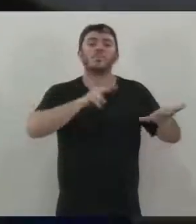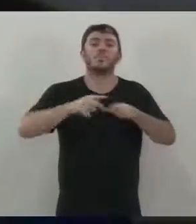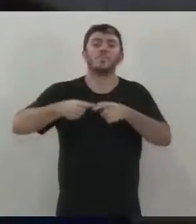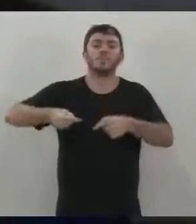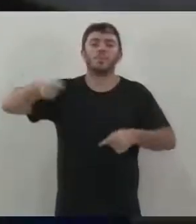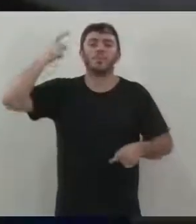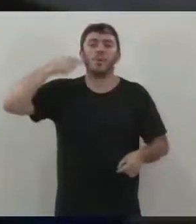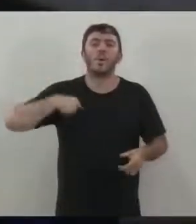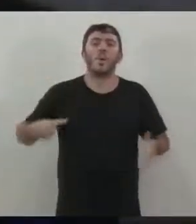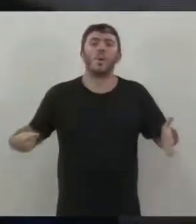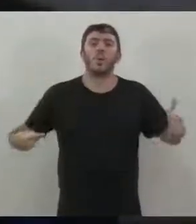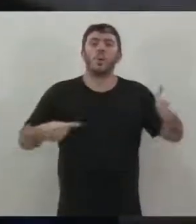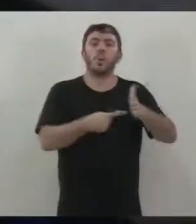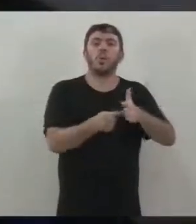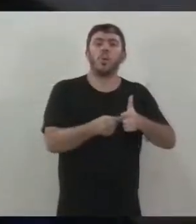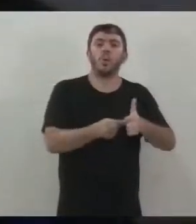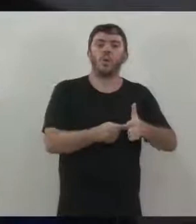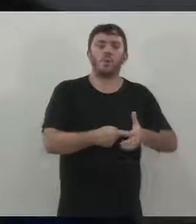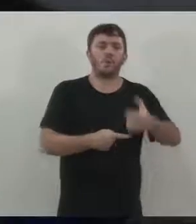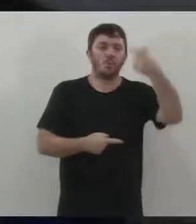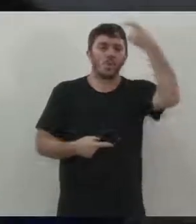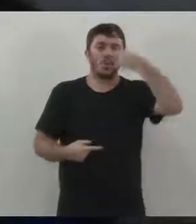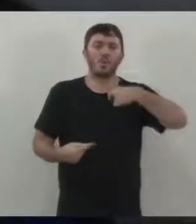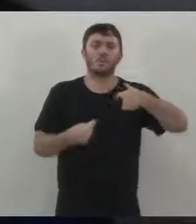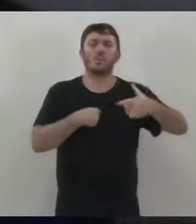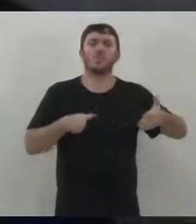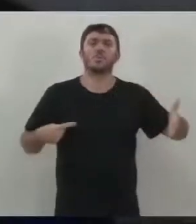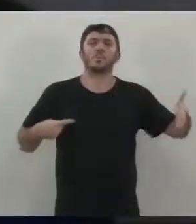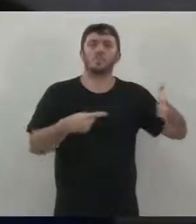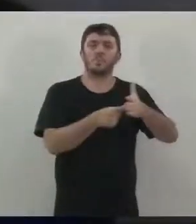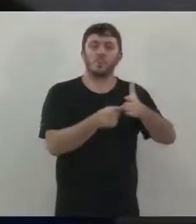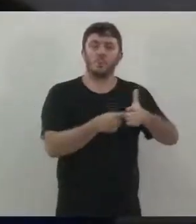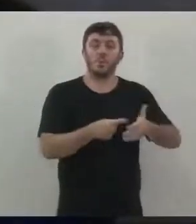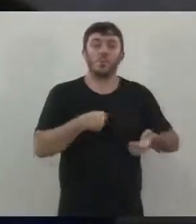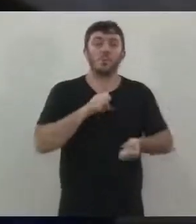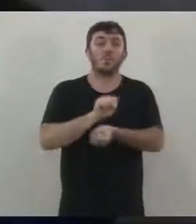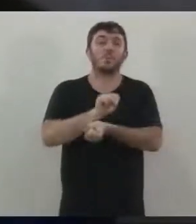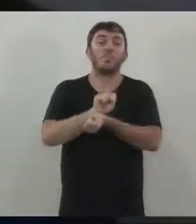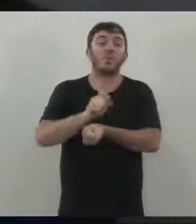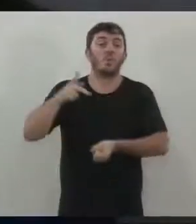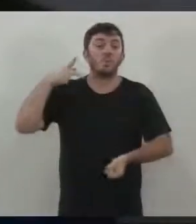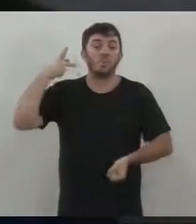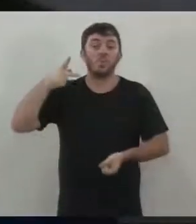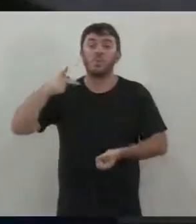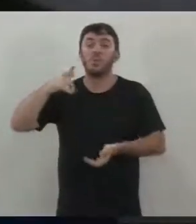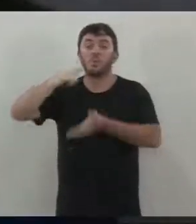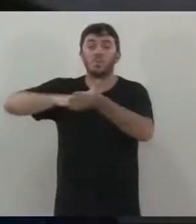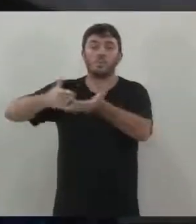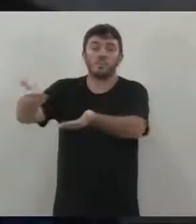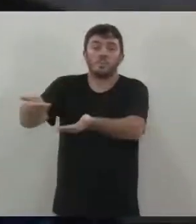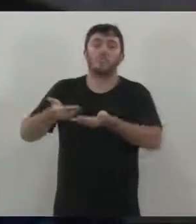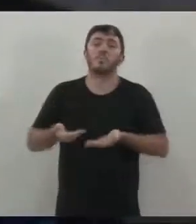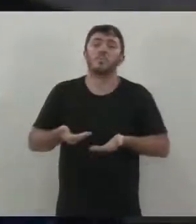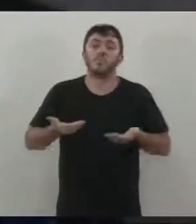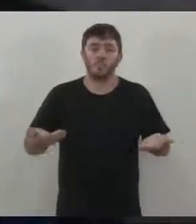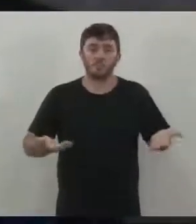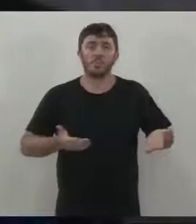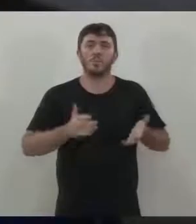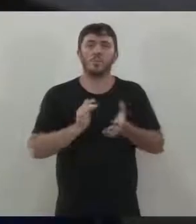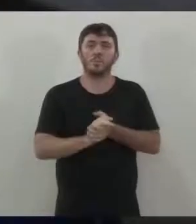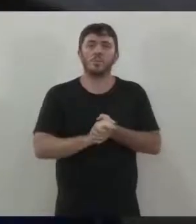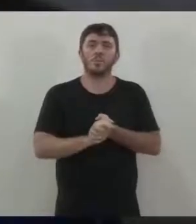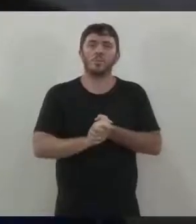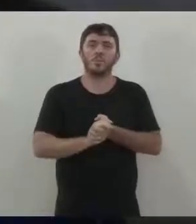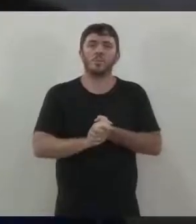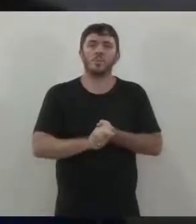uma denúncia contra a minha pessoa. Estou esperando o promotor me mandar a documentação exata do que diz essa denúncia, mas, pelo